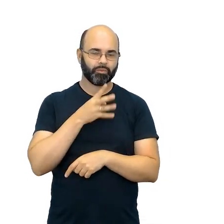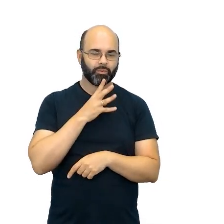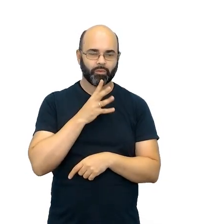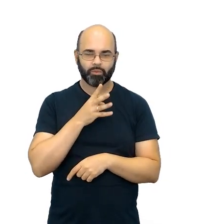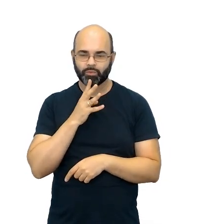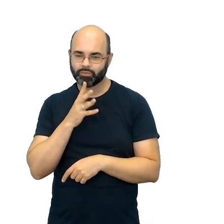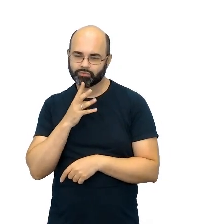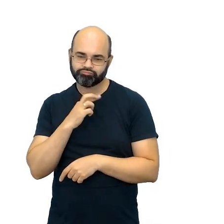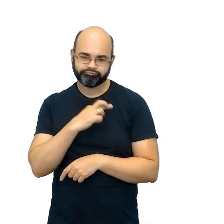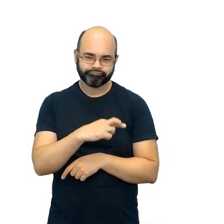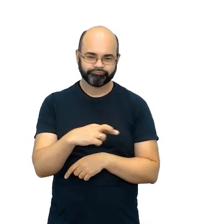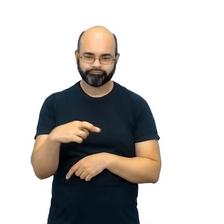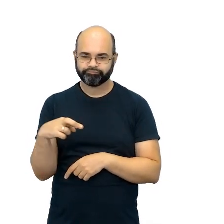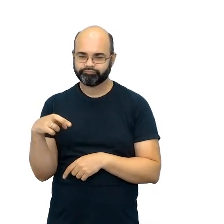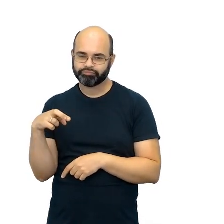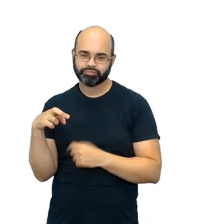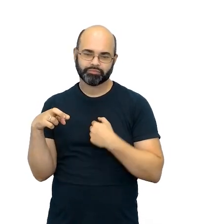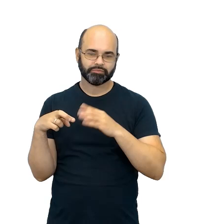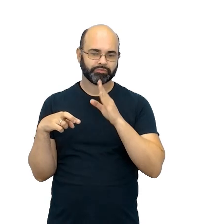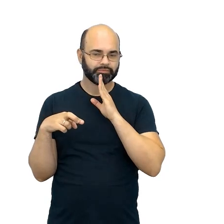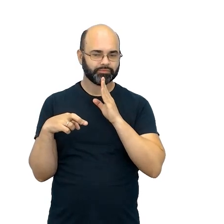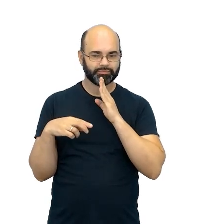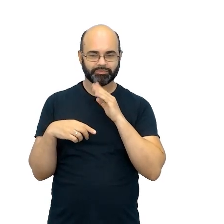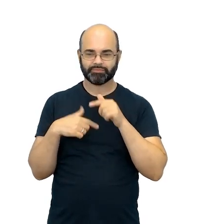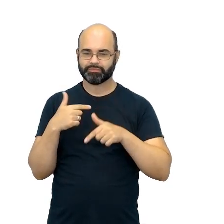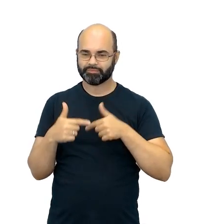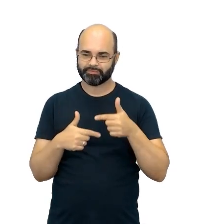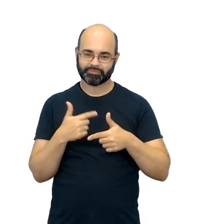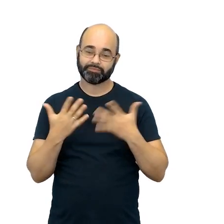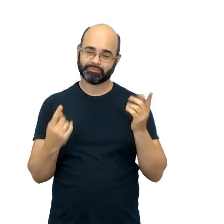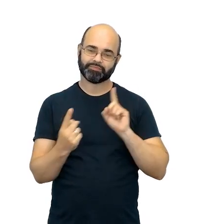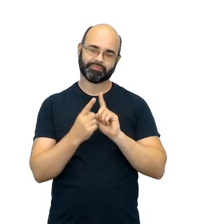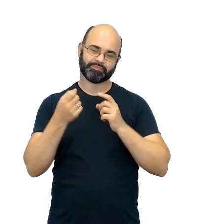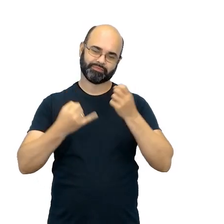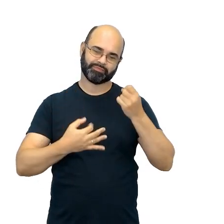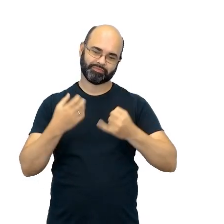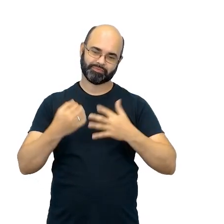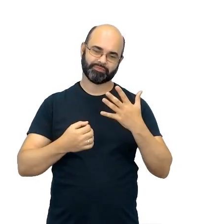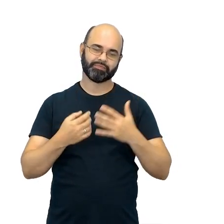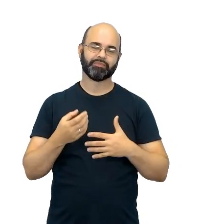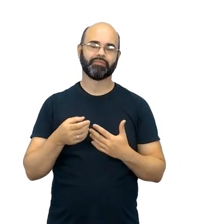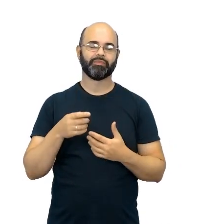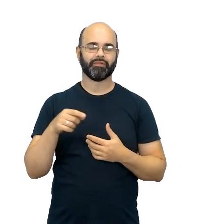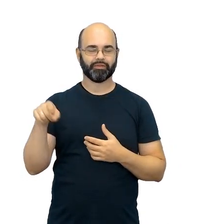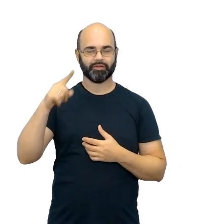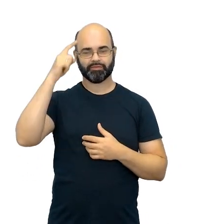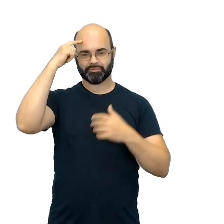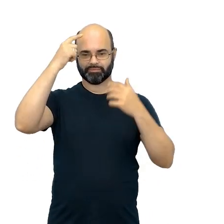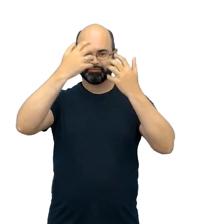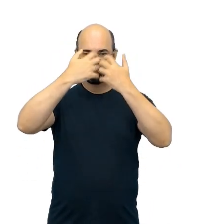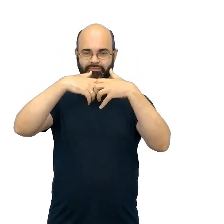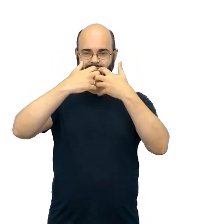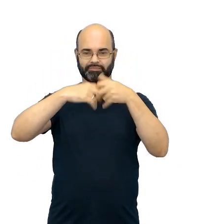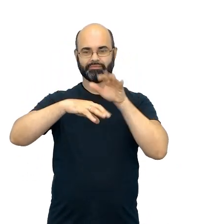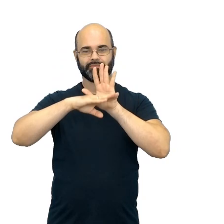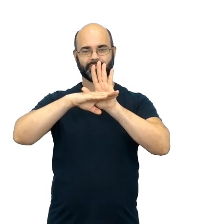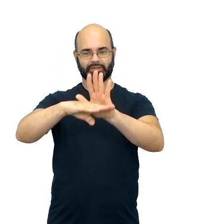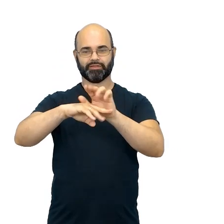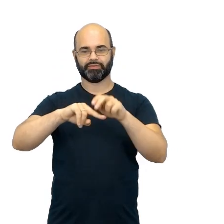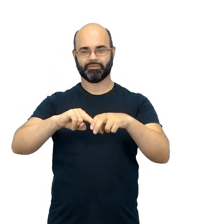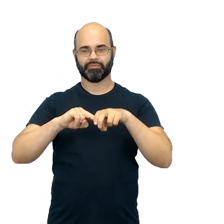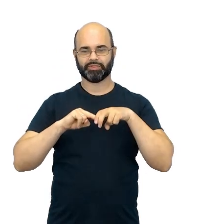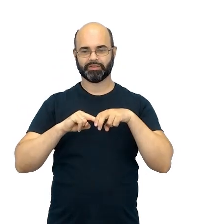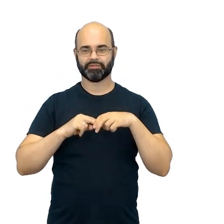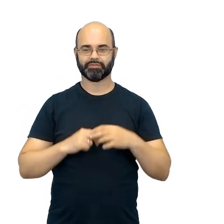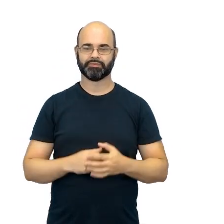são as mais ricas e com maior potencial de transformação. Gente, é importantíssimo, né?